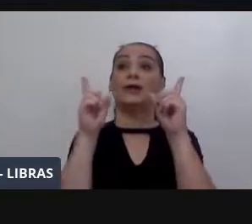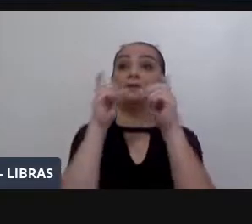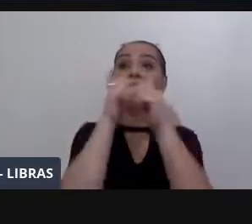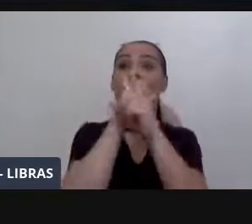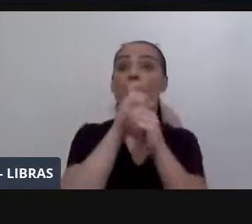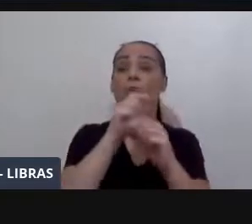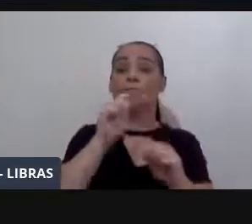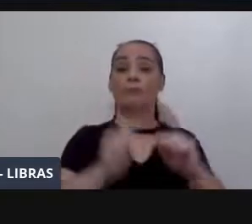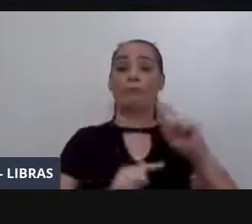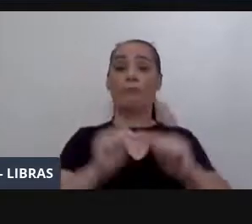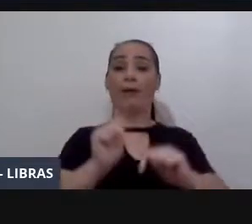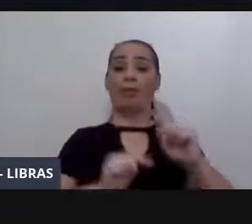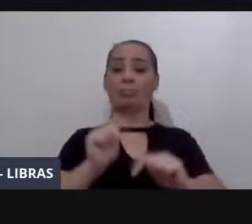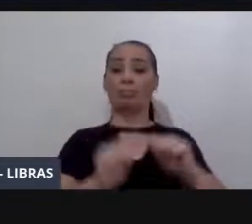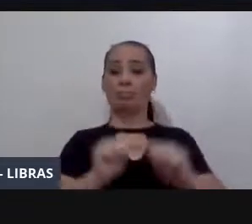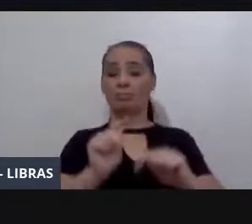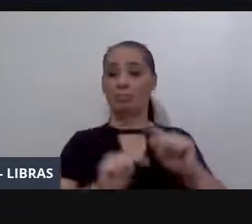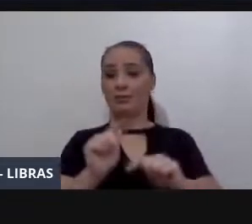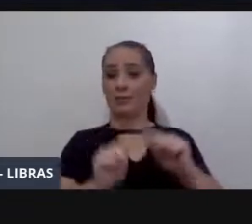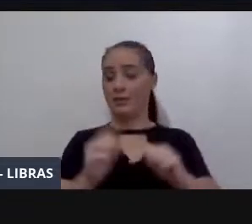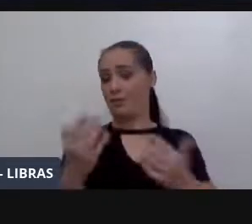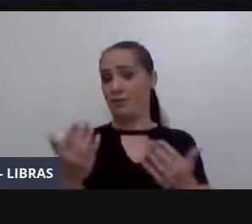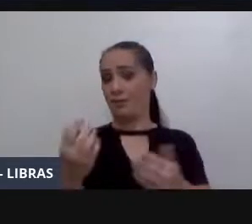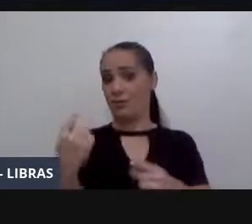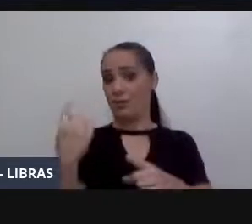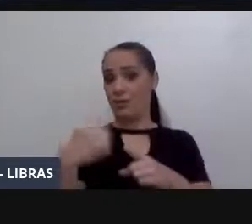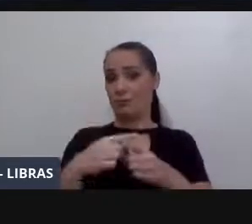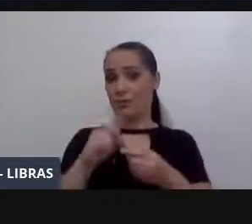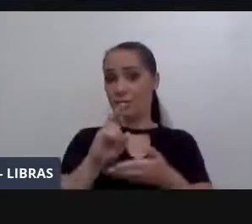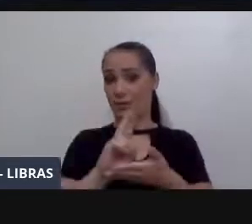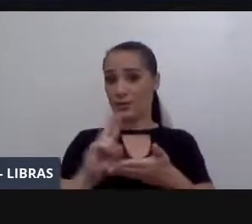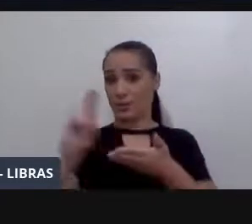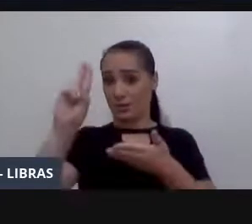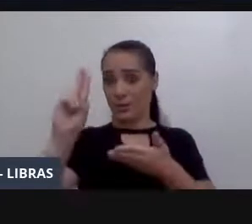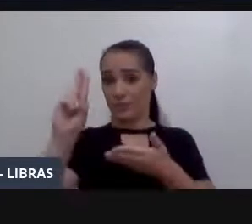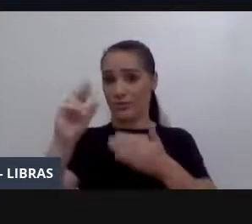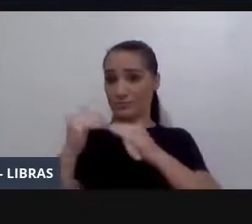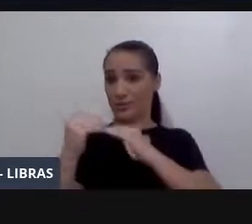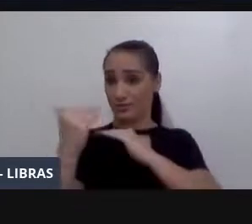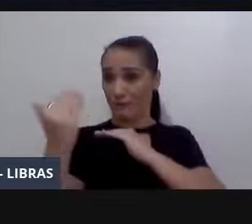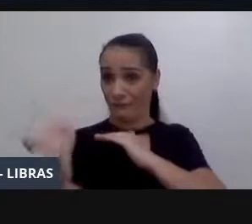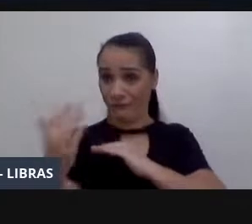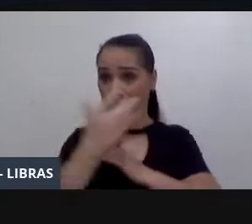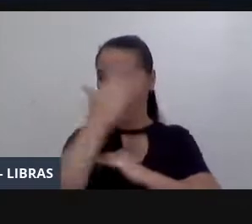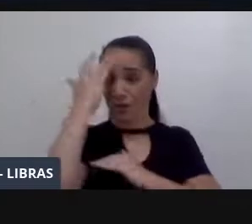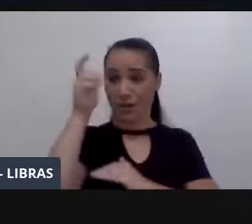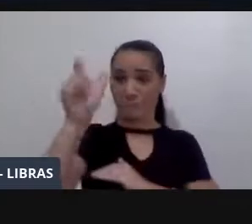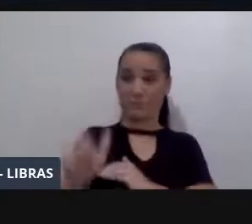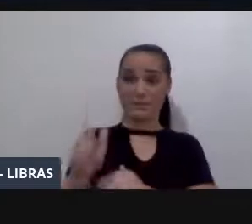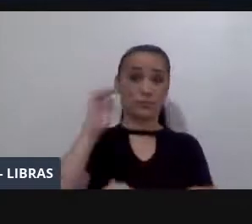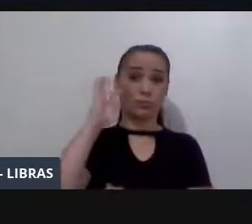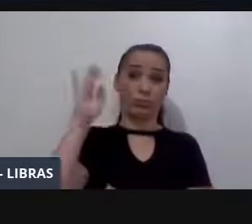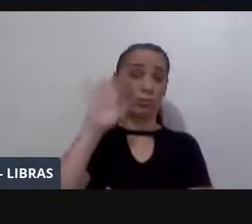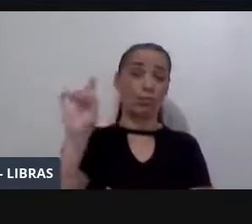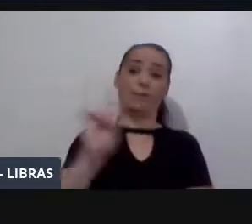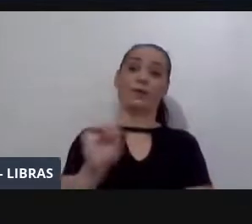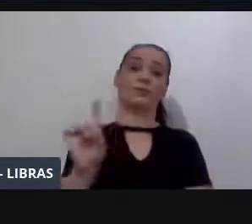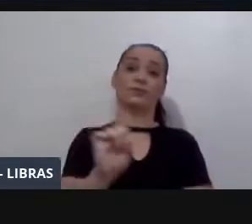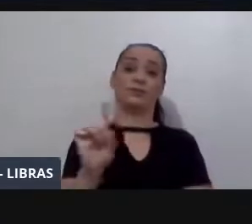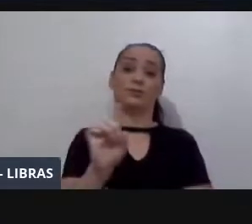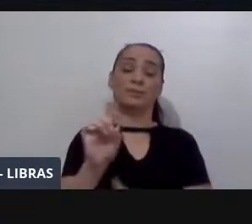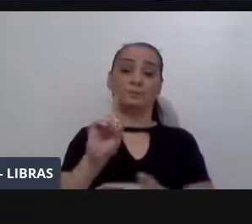que quem fora da universidade não imagina. A gente tem universidade que não tem mais nem como